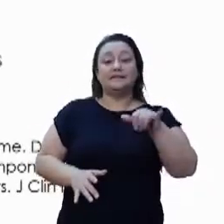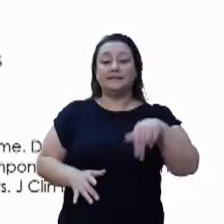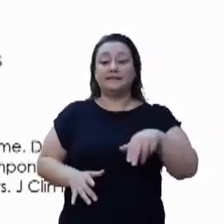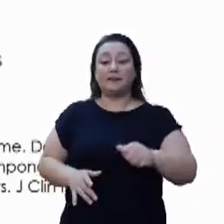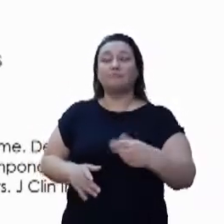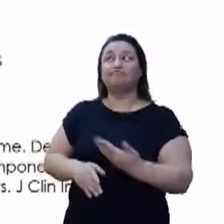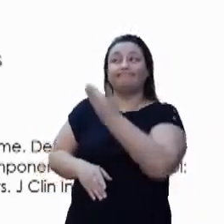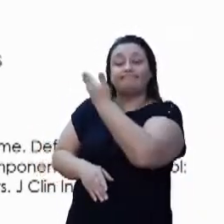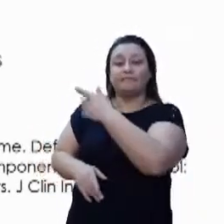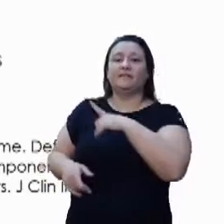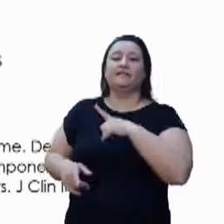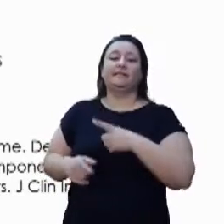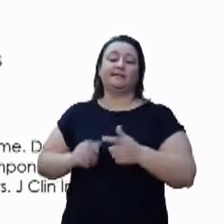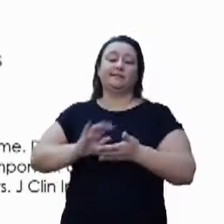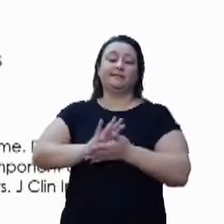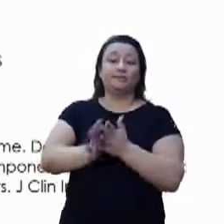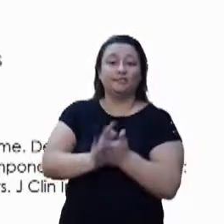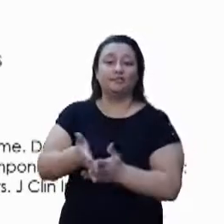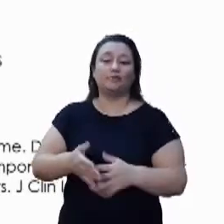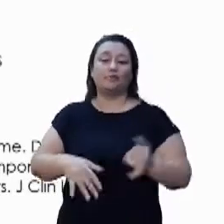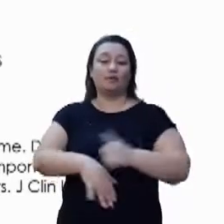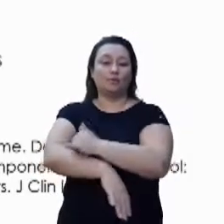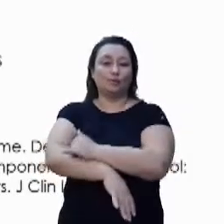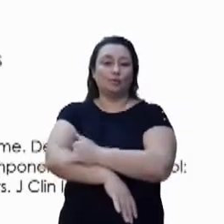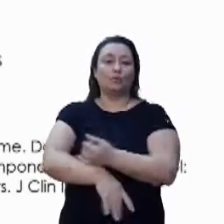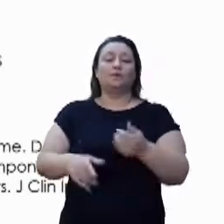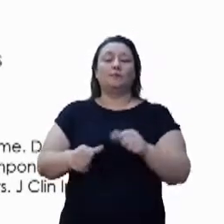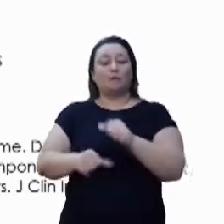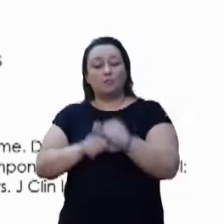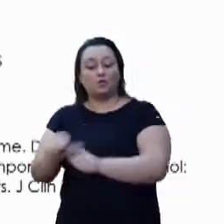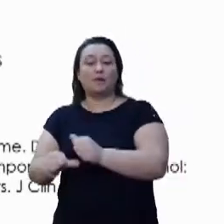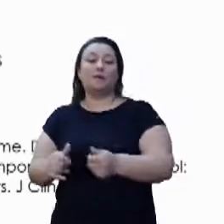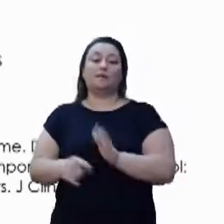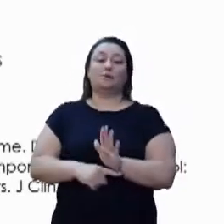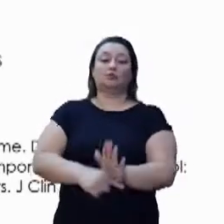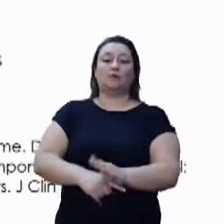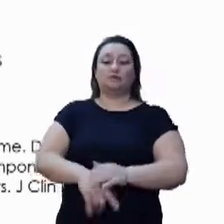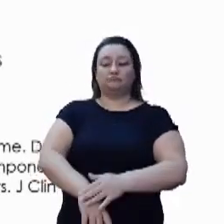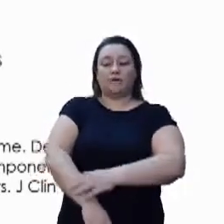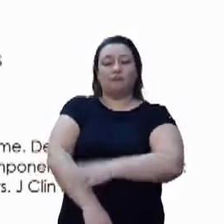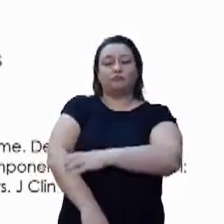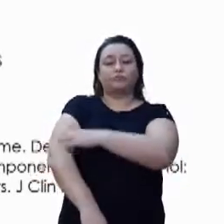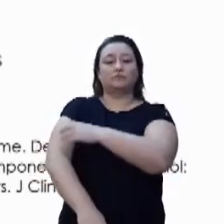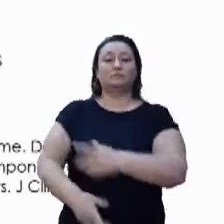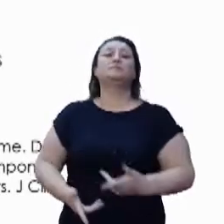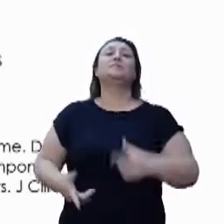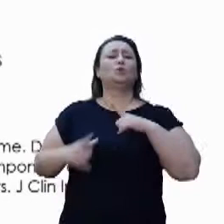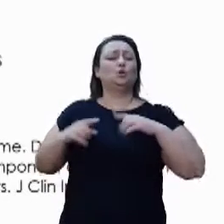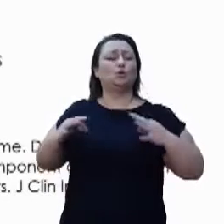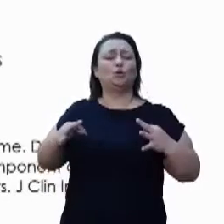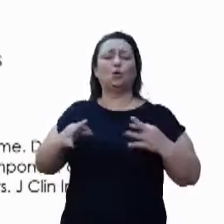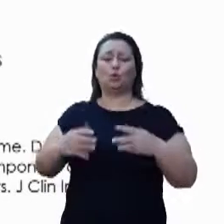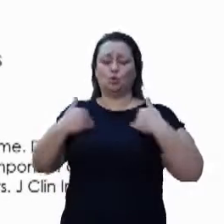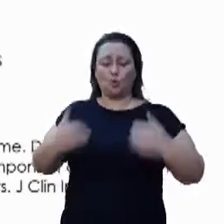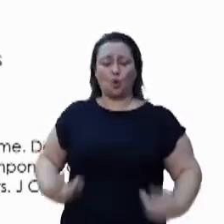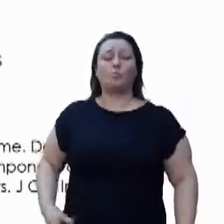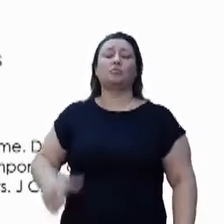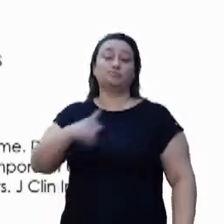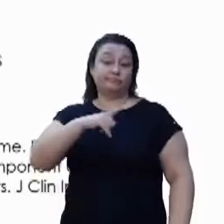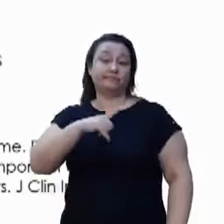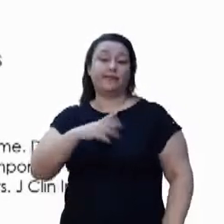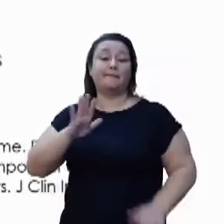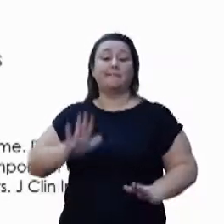realiza a oxidação de aldeídos de cadeia média e longa para os ácidos graxos. É uma enzima que está presente em praticamente todos os tecidos do corpo, mas